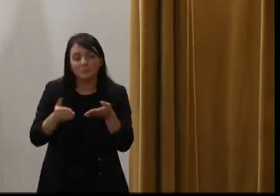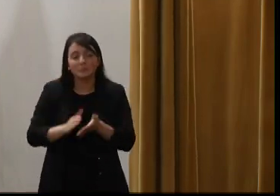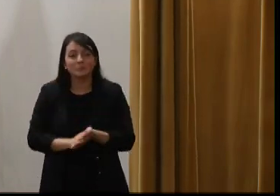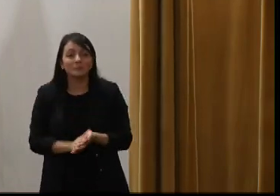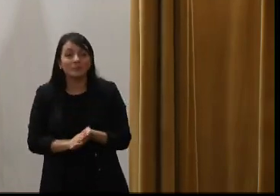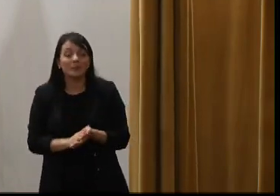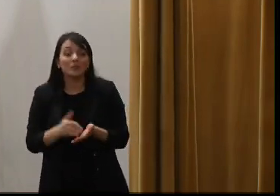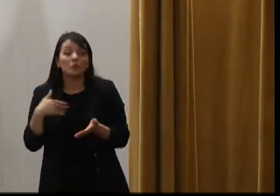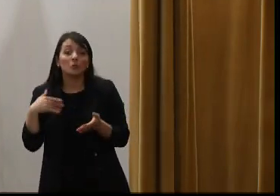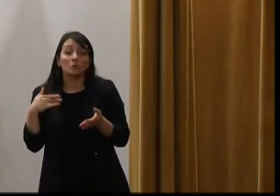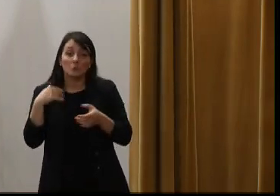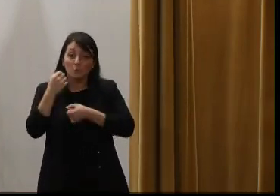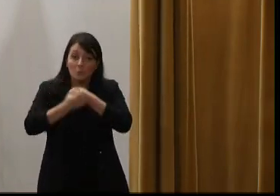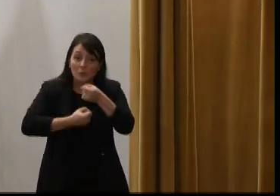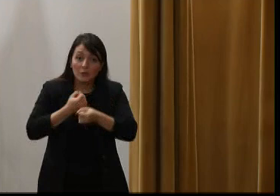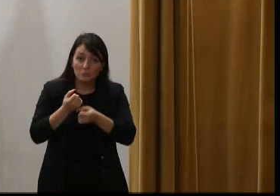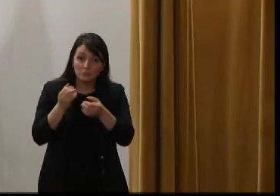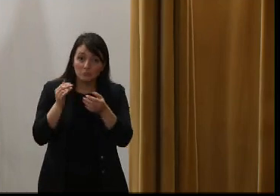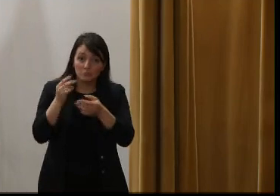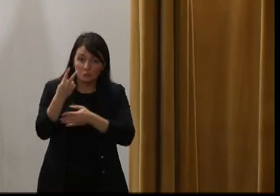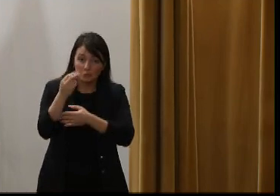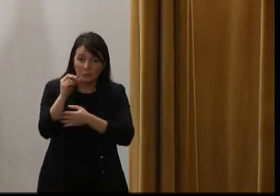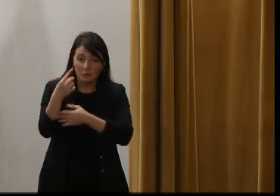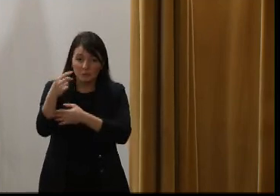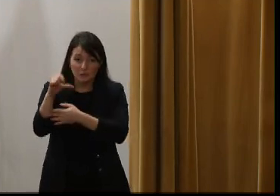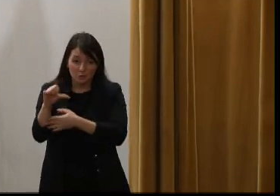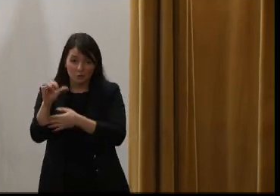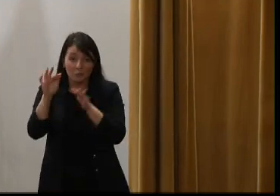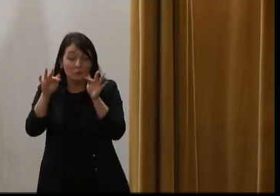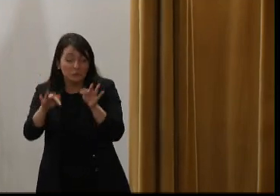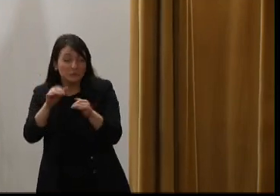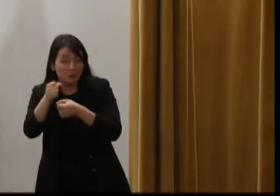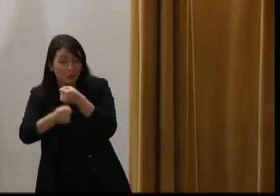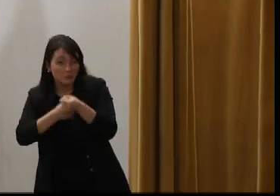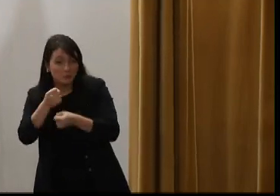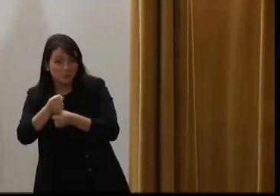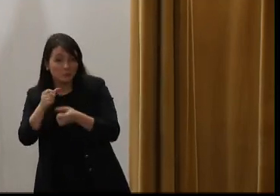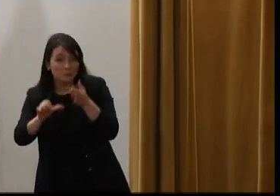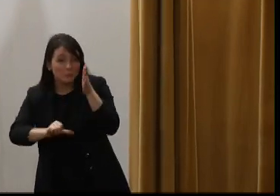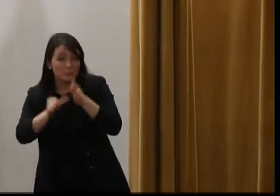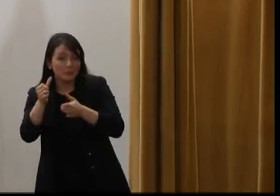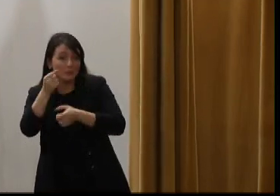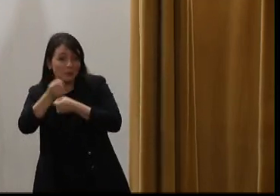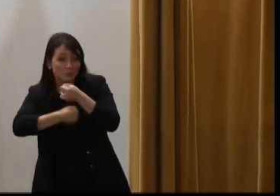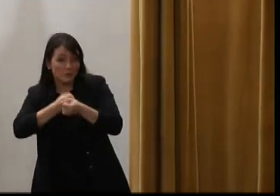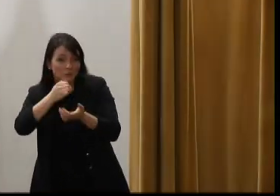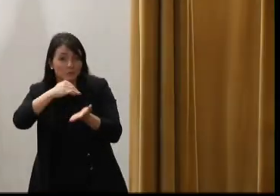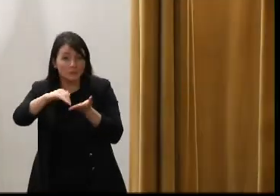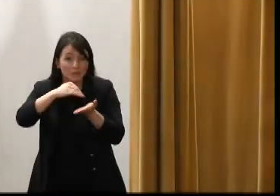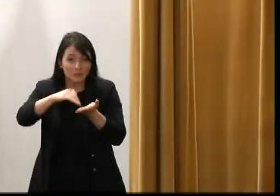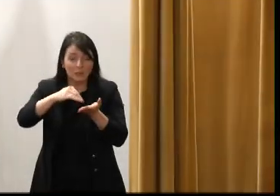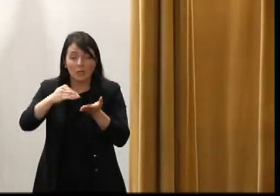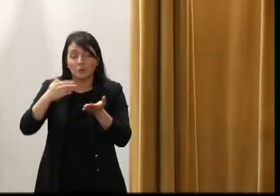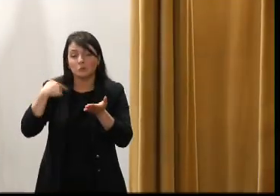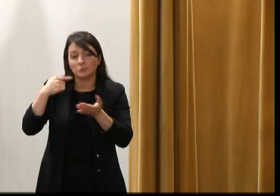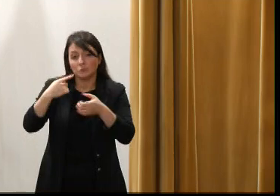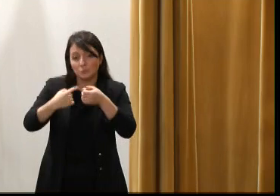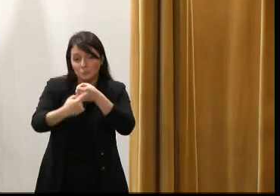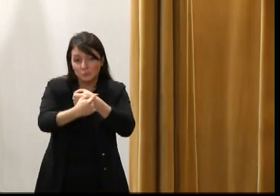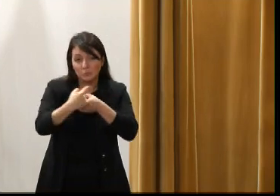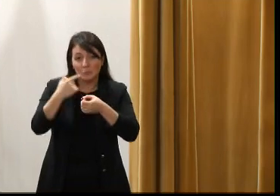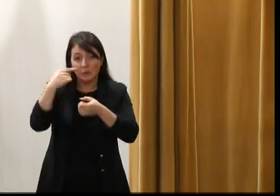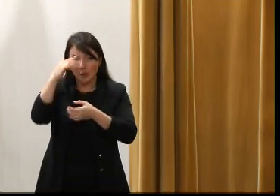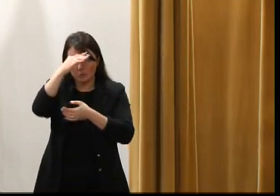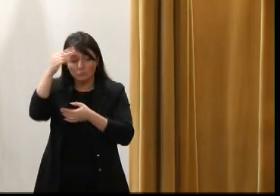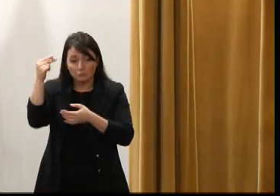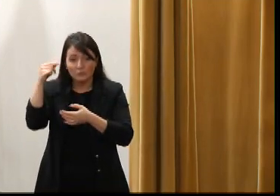final do ano de 2019, primeiro ano da gestão do secretário municipal de Meio Ambiente, Germano Brem, juntamente